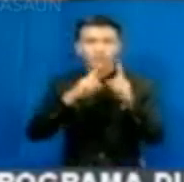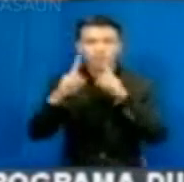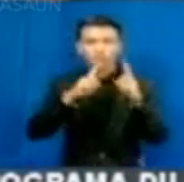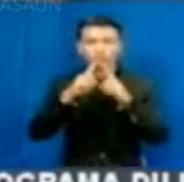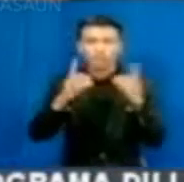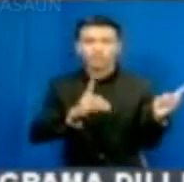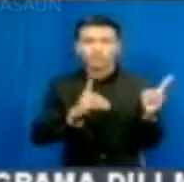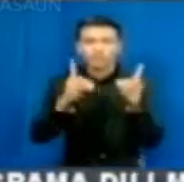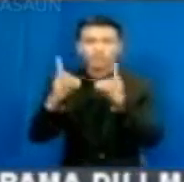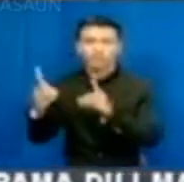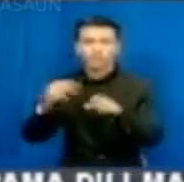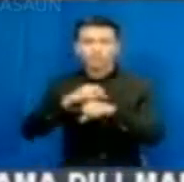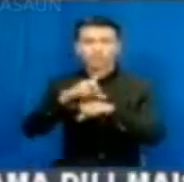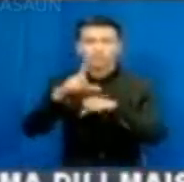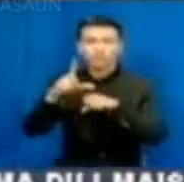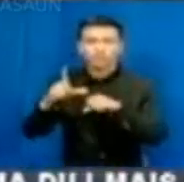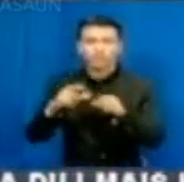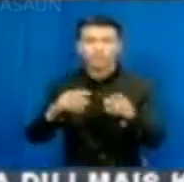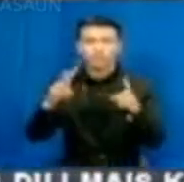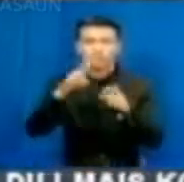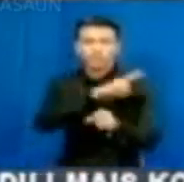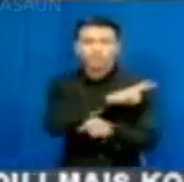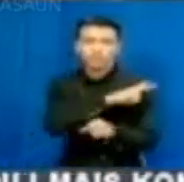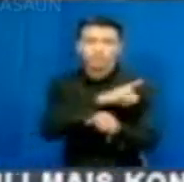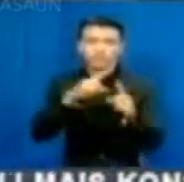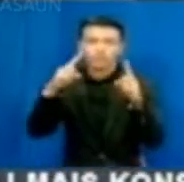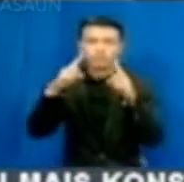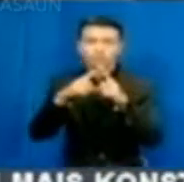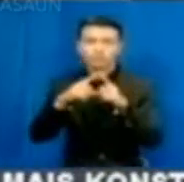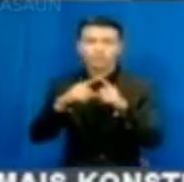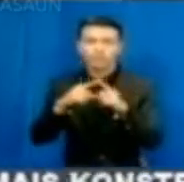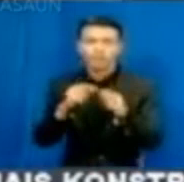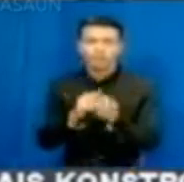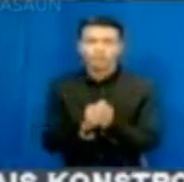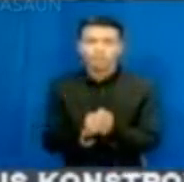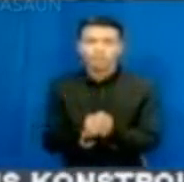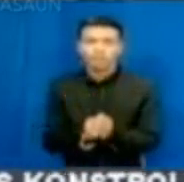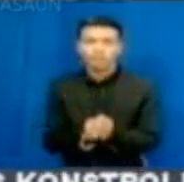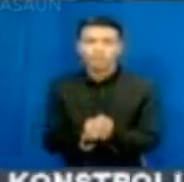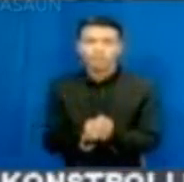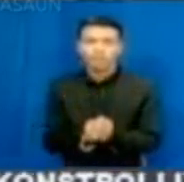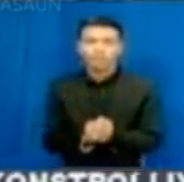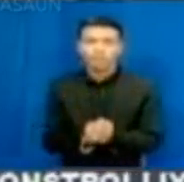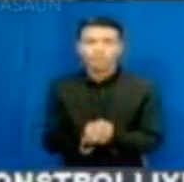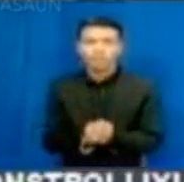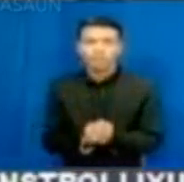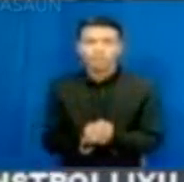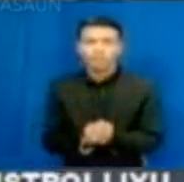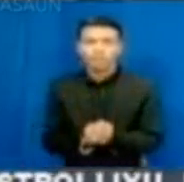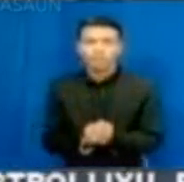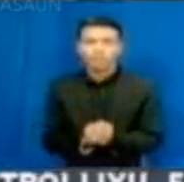ba implementa campanha nacional vacinação ba rubiola, sarampo, OPV, PCV, no